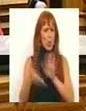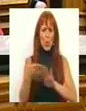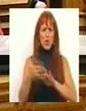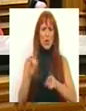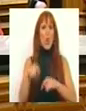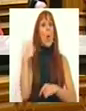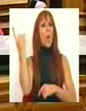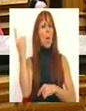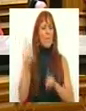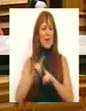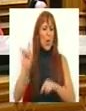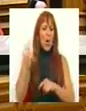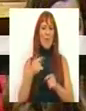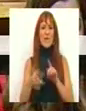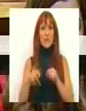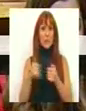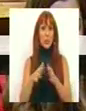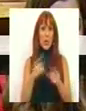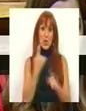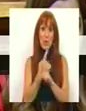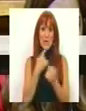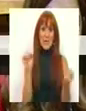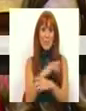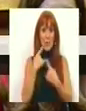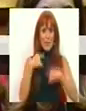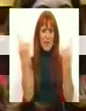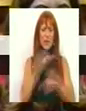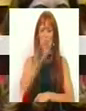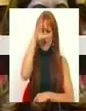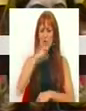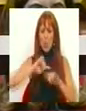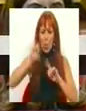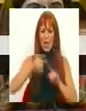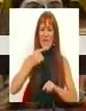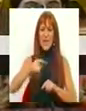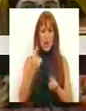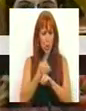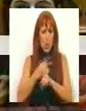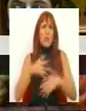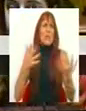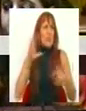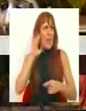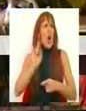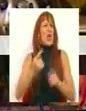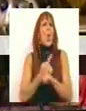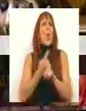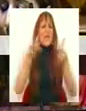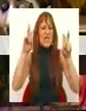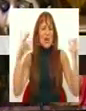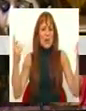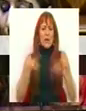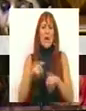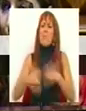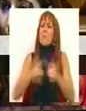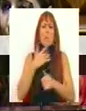urgências, apesar de todos os casos noticiados. E o Sr. Ministro afirmou, este ano, as coisas, vá-se lá saber o que isto é, as coisas